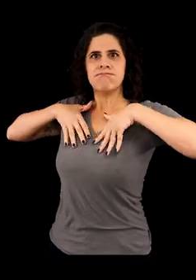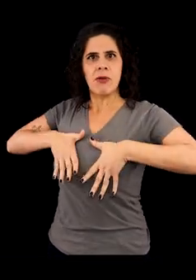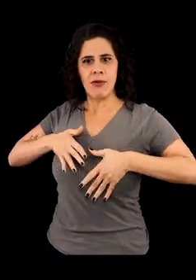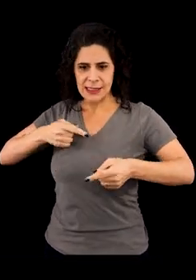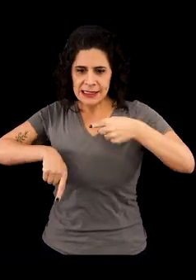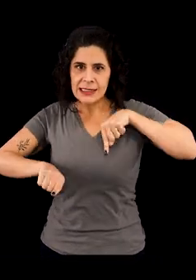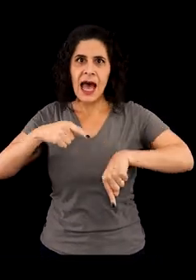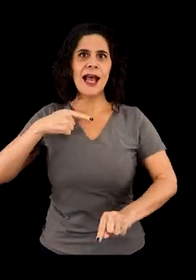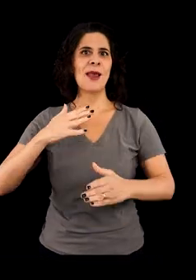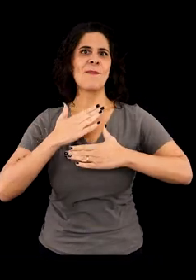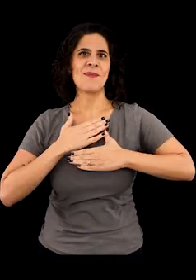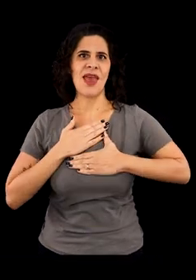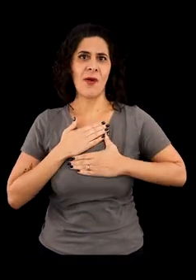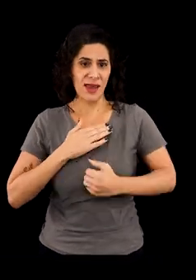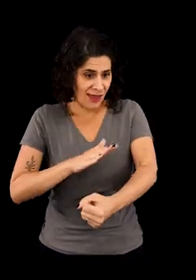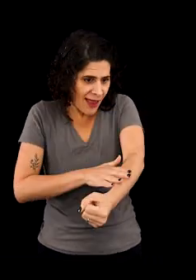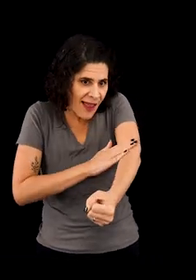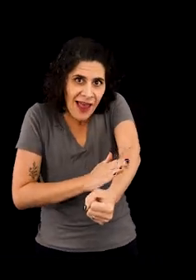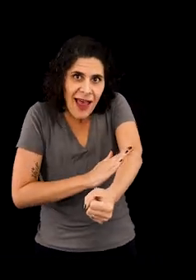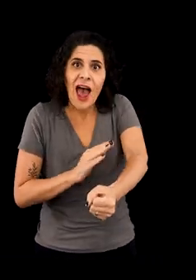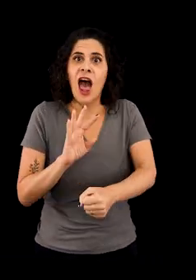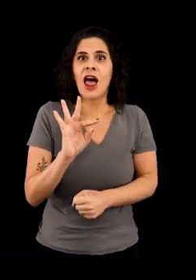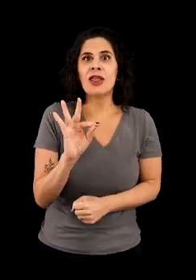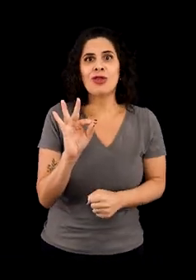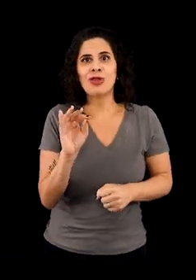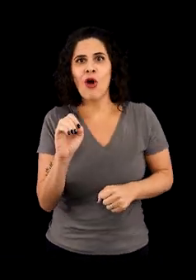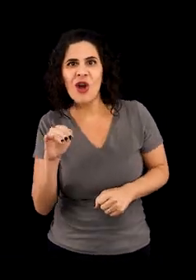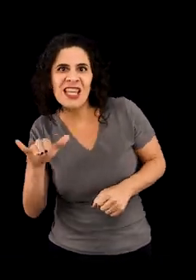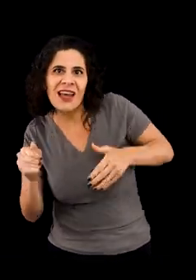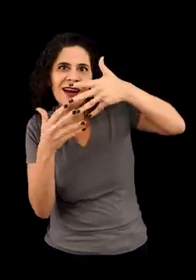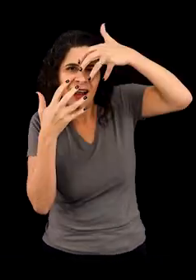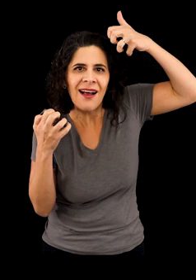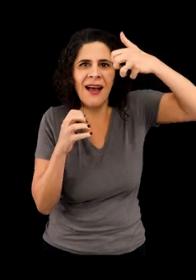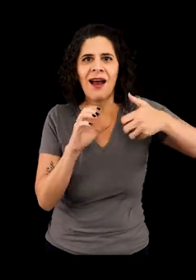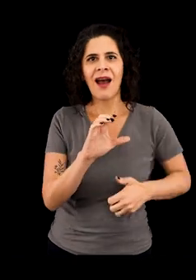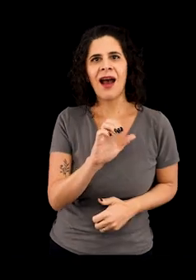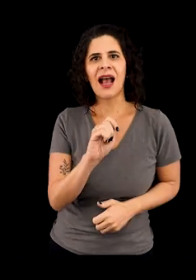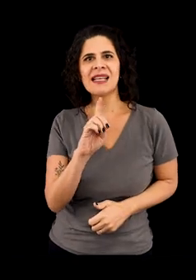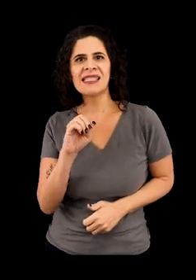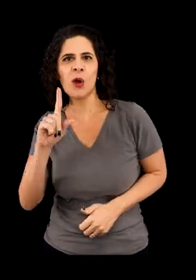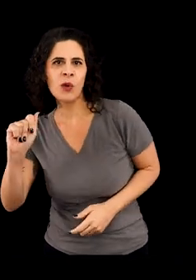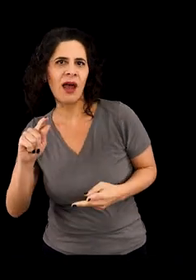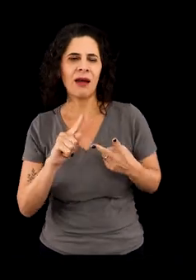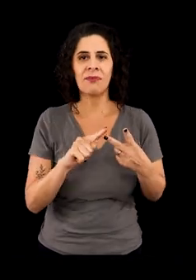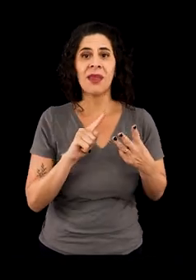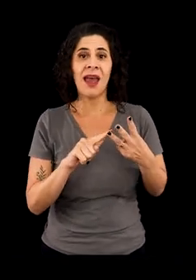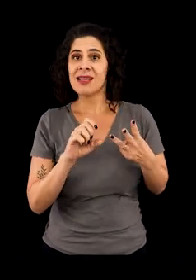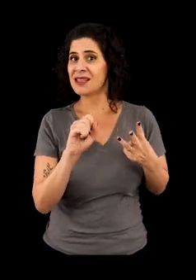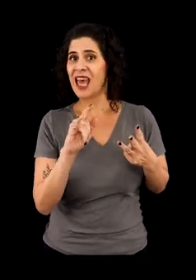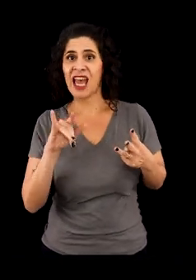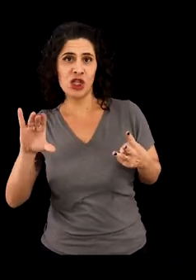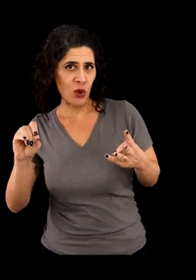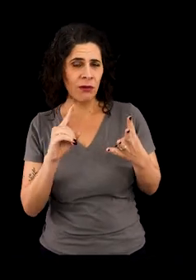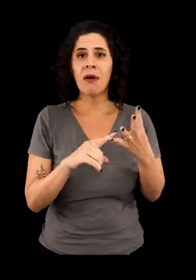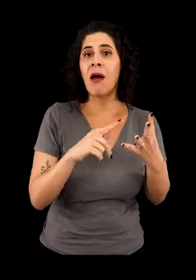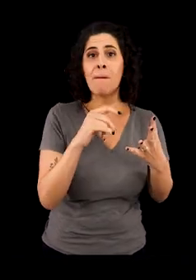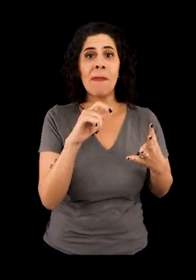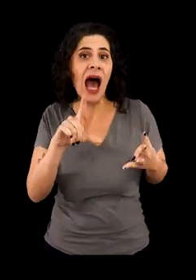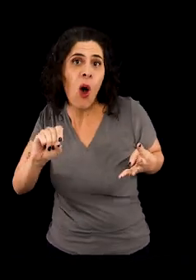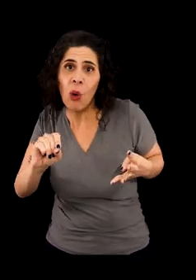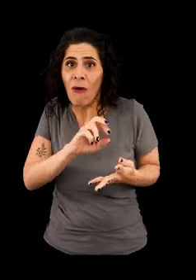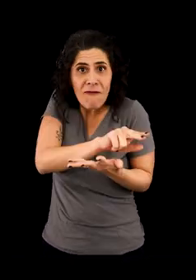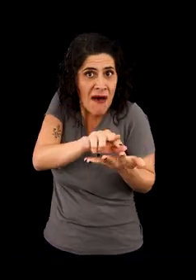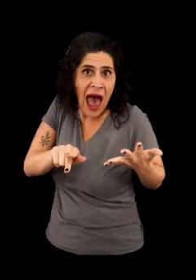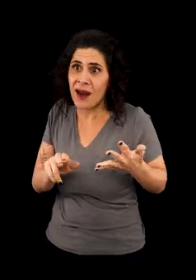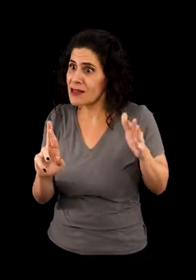circulam nas minhas veias. Aqui está a Tônia Carreiro, aqui está a Cacilda Becker, aqui está Sérgio Cardoso, Paulo Otran.